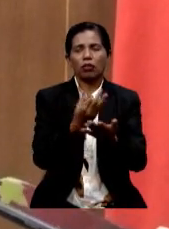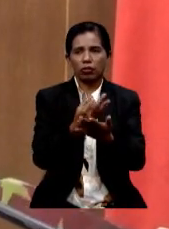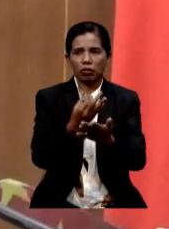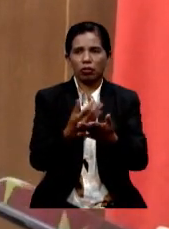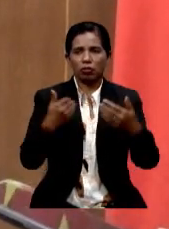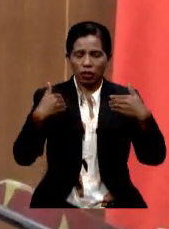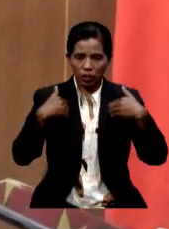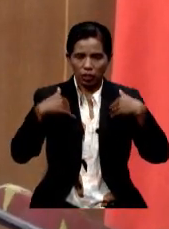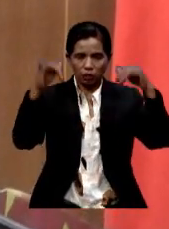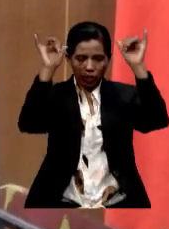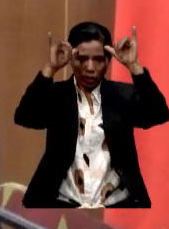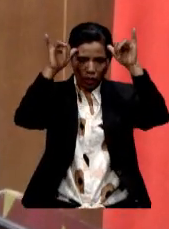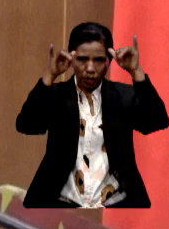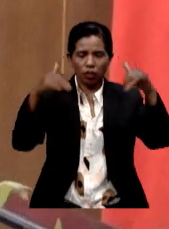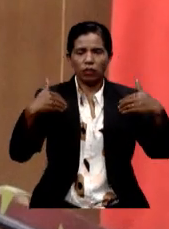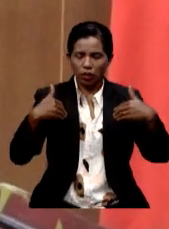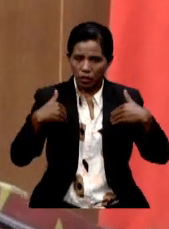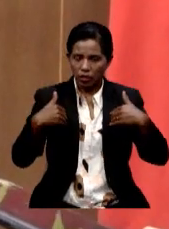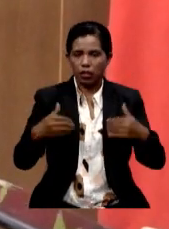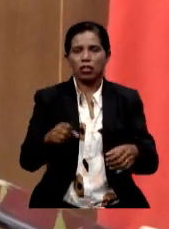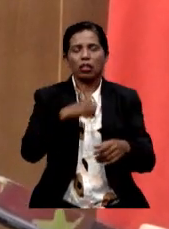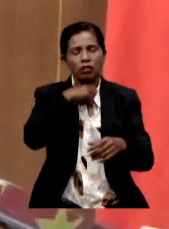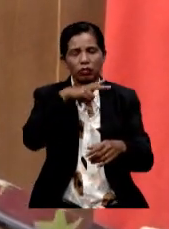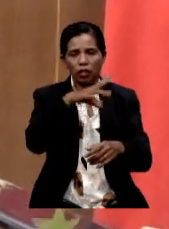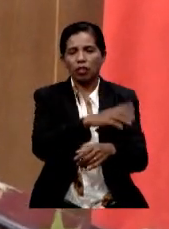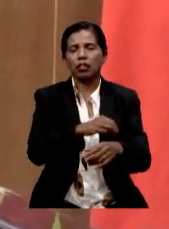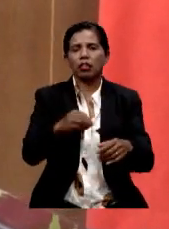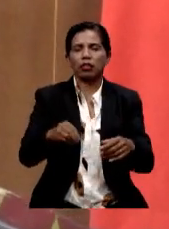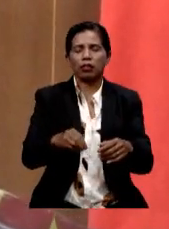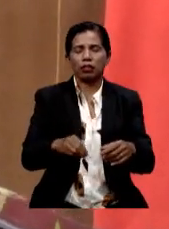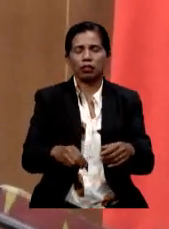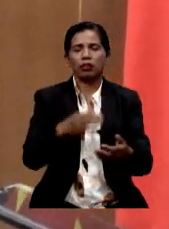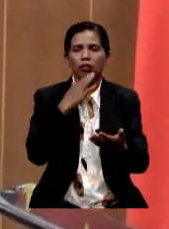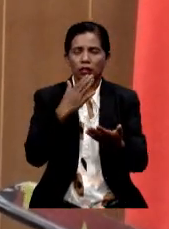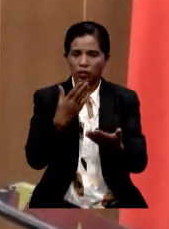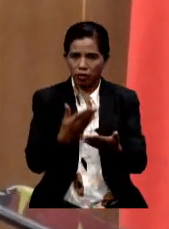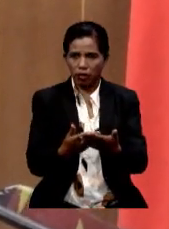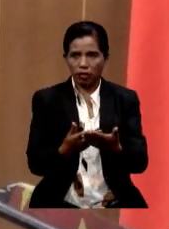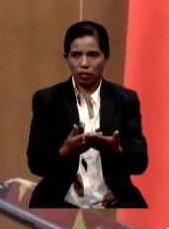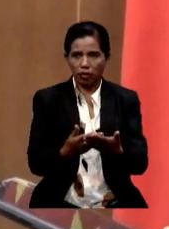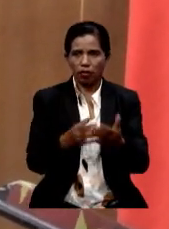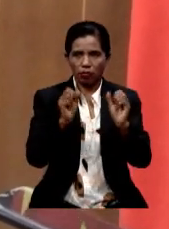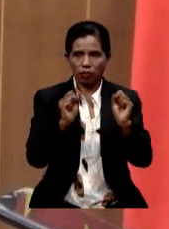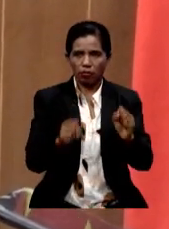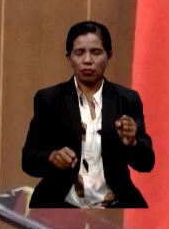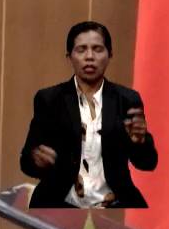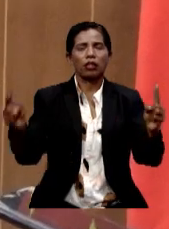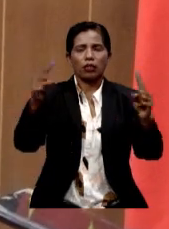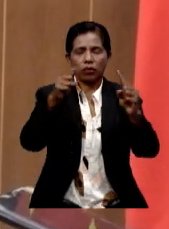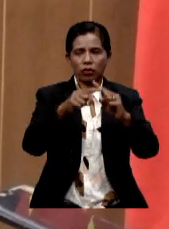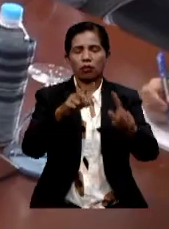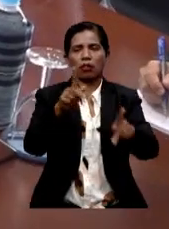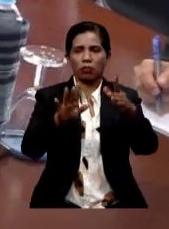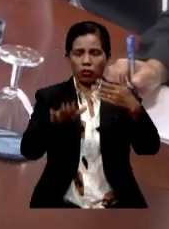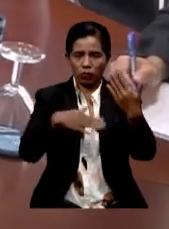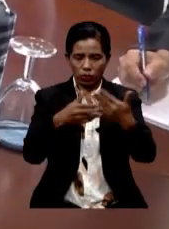cria carau, se não bem Lune, se não bem benefício, o que há na Lune, bela bata ou fale, população de